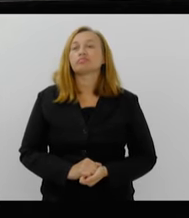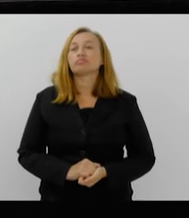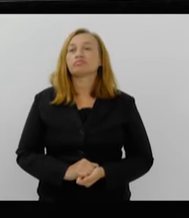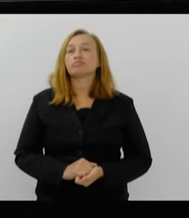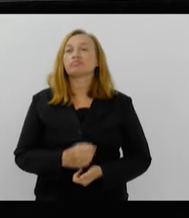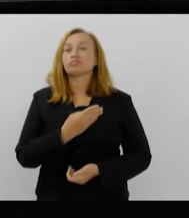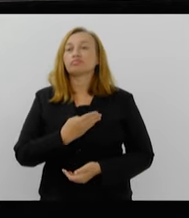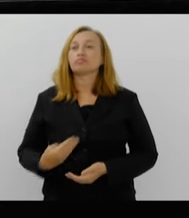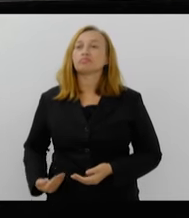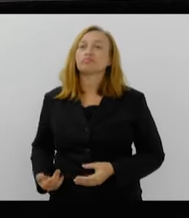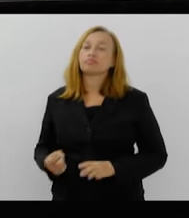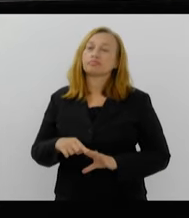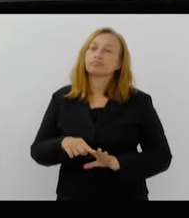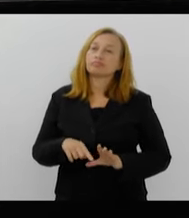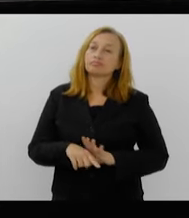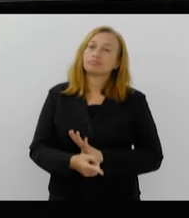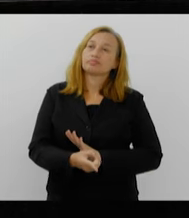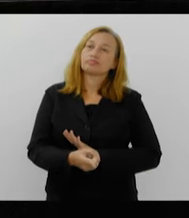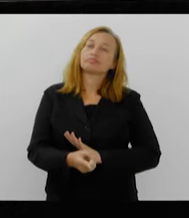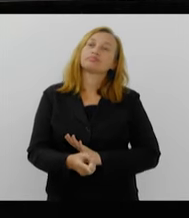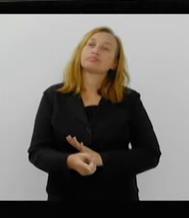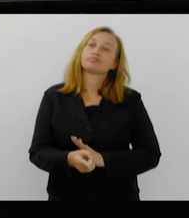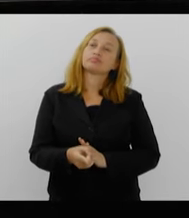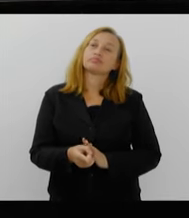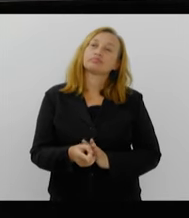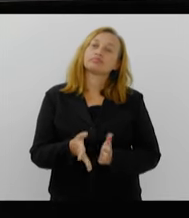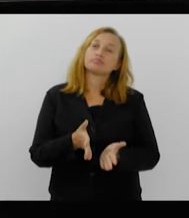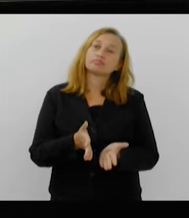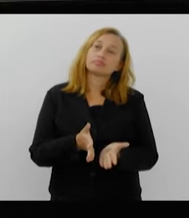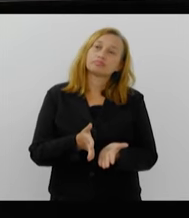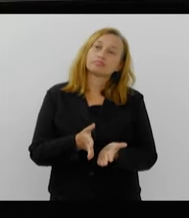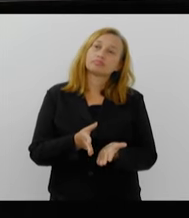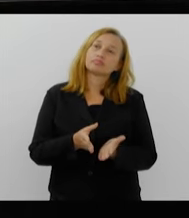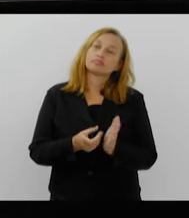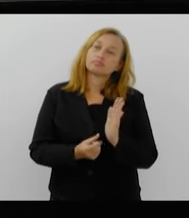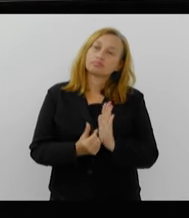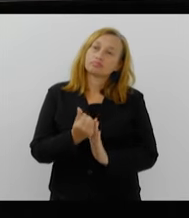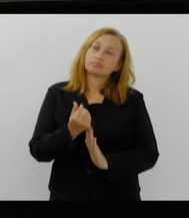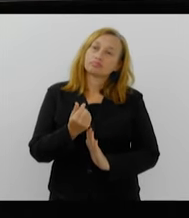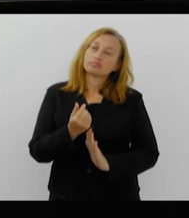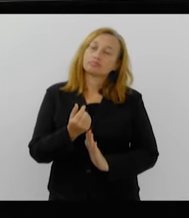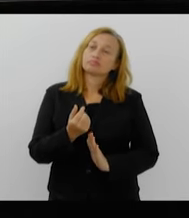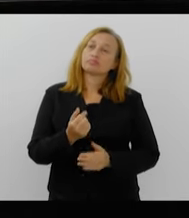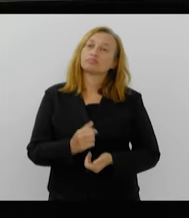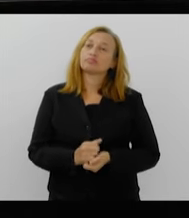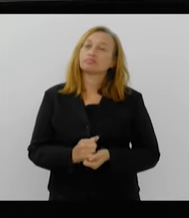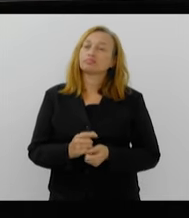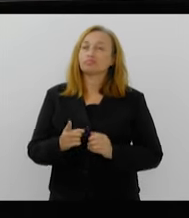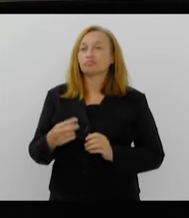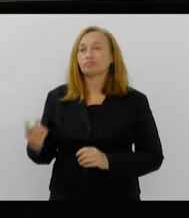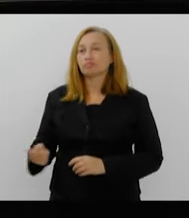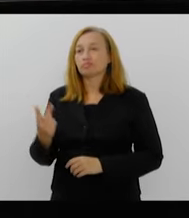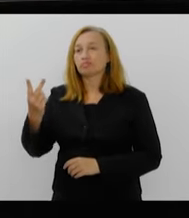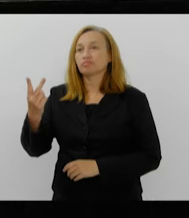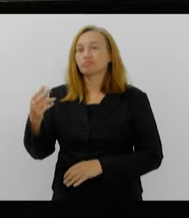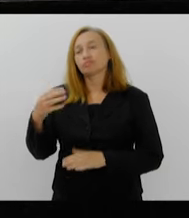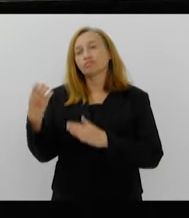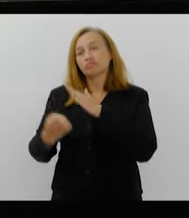aprofunda um orçamento desigual e, ao mesmo tempo, para priorizar as empresas e os